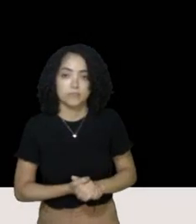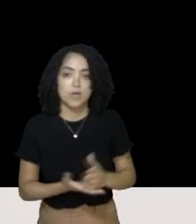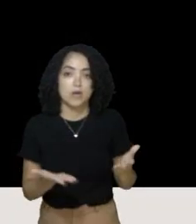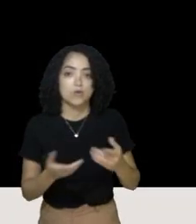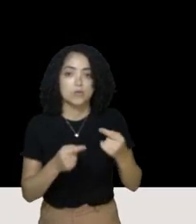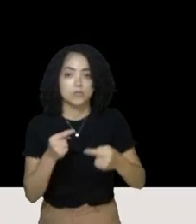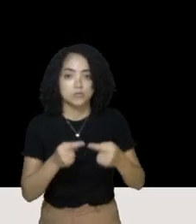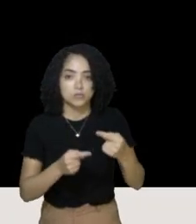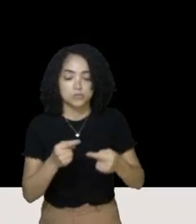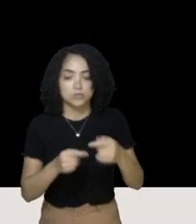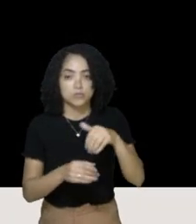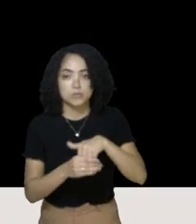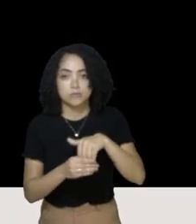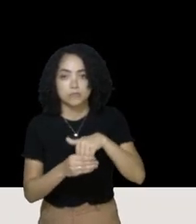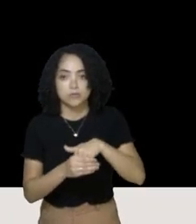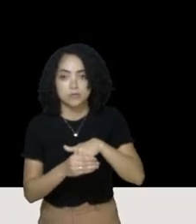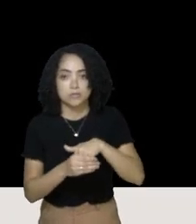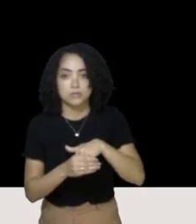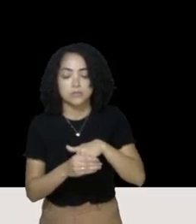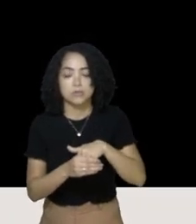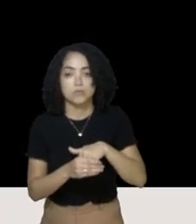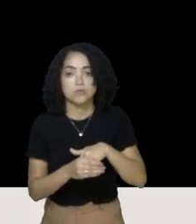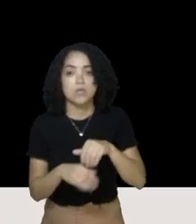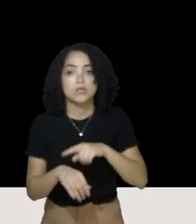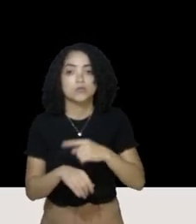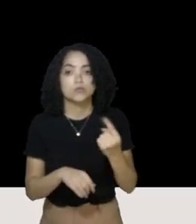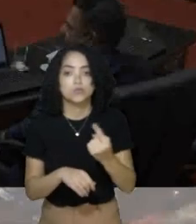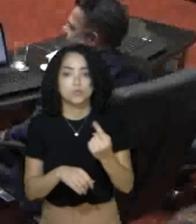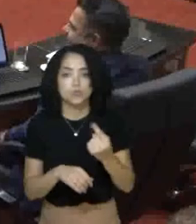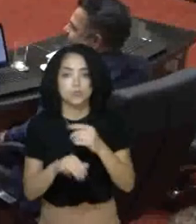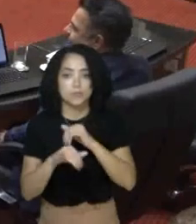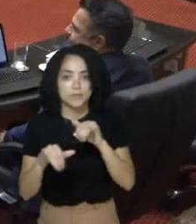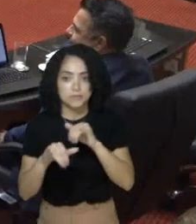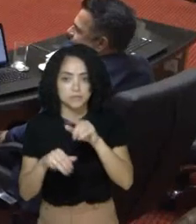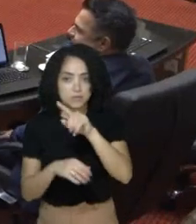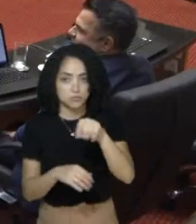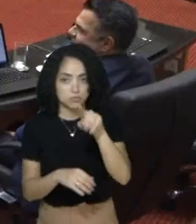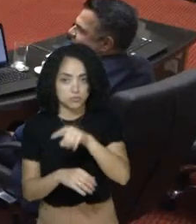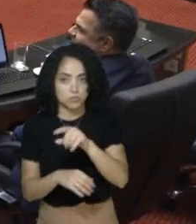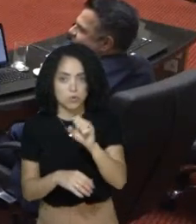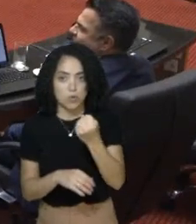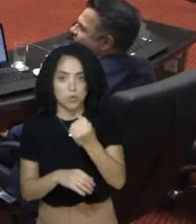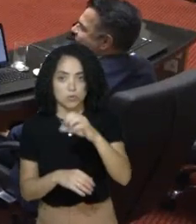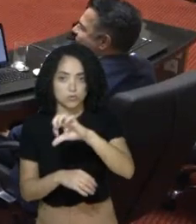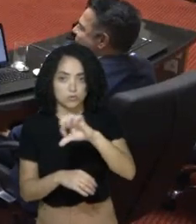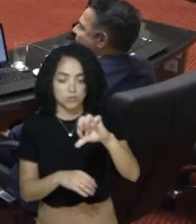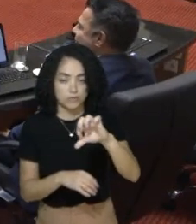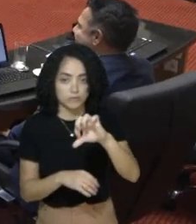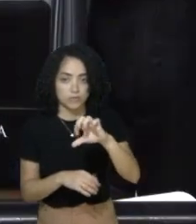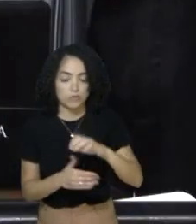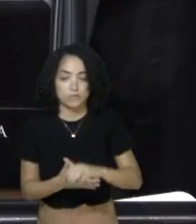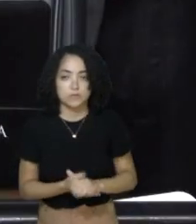Discussão e votação em turno único da mensagem de veto